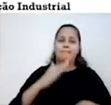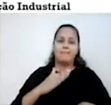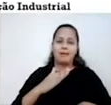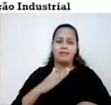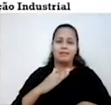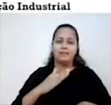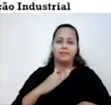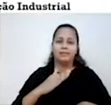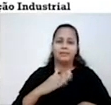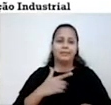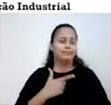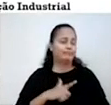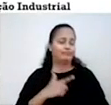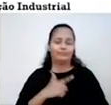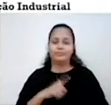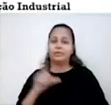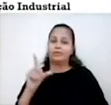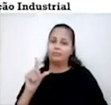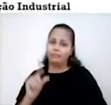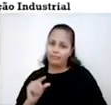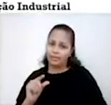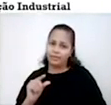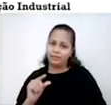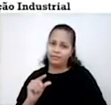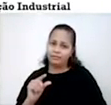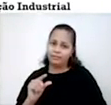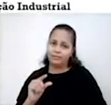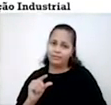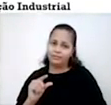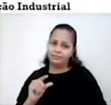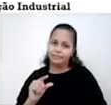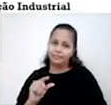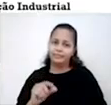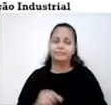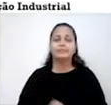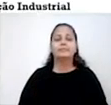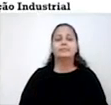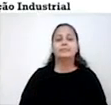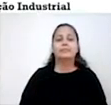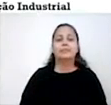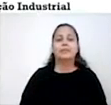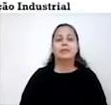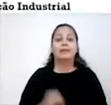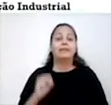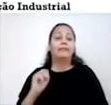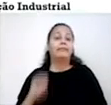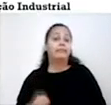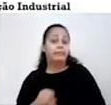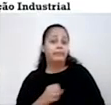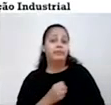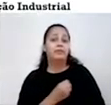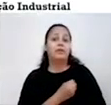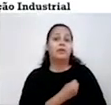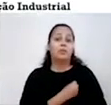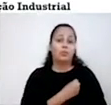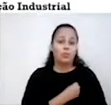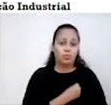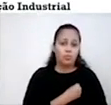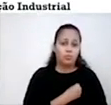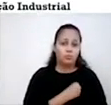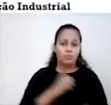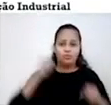obviamente, se tivesse apoio, mas não houve uma queda. Certo? O número de fábricas aumentou. Se o número de